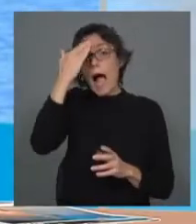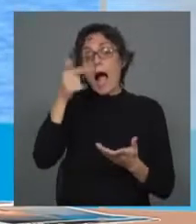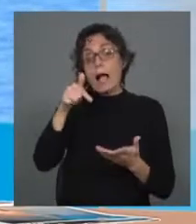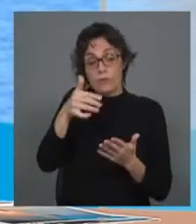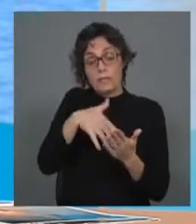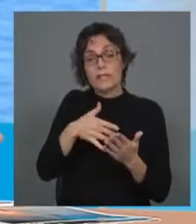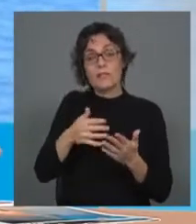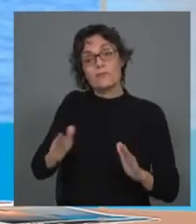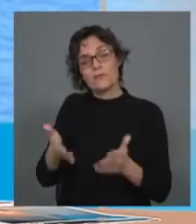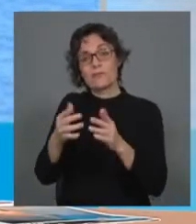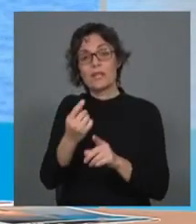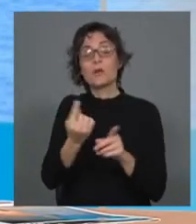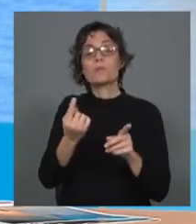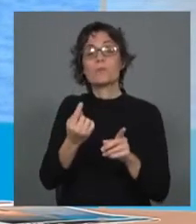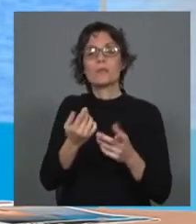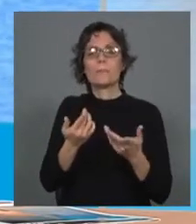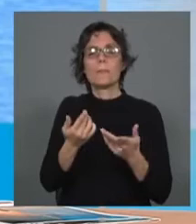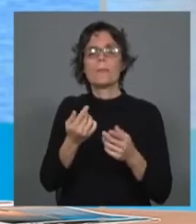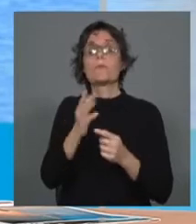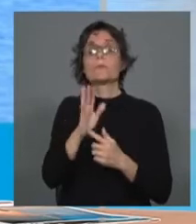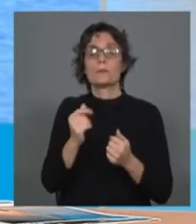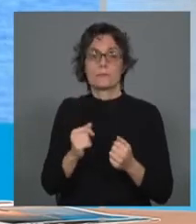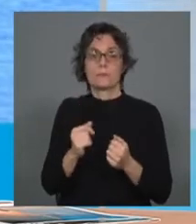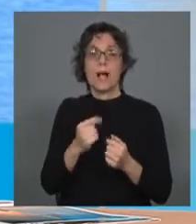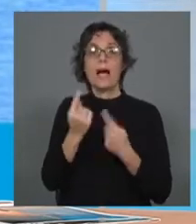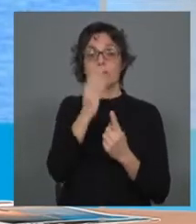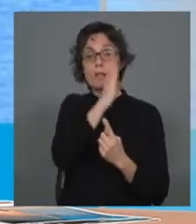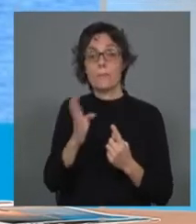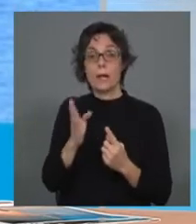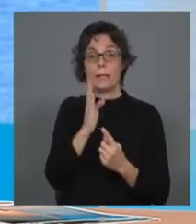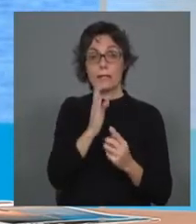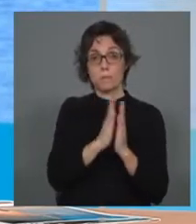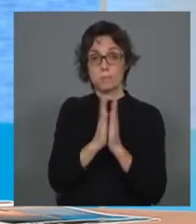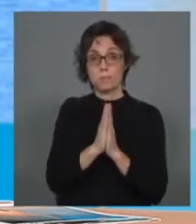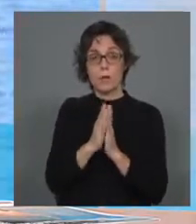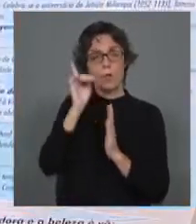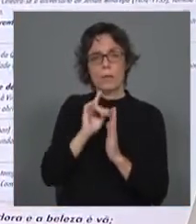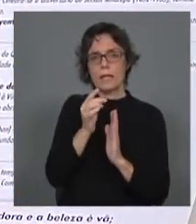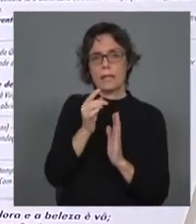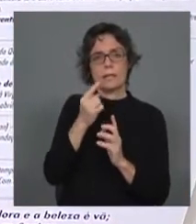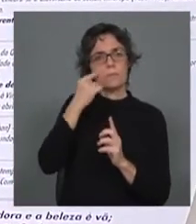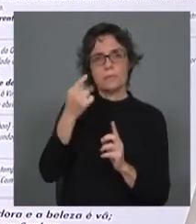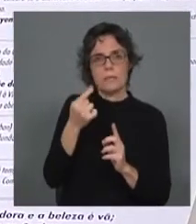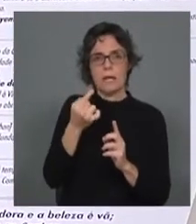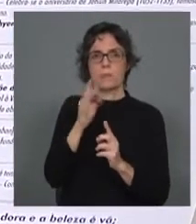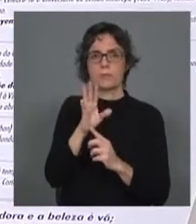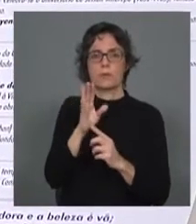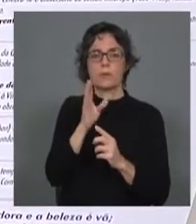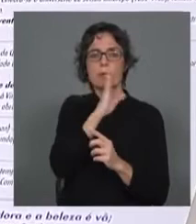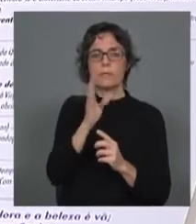vezes algumas dessas religiosidades, por exemplo, têm procedimentos especiais nessas datas. Então, por exemplo,